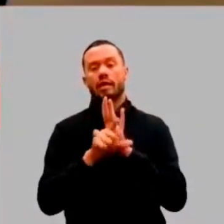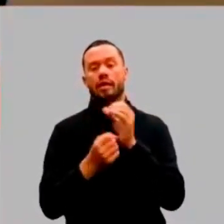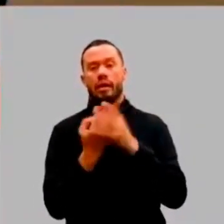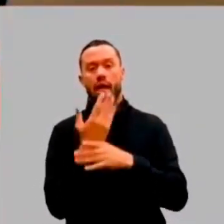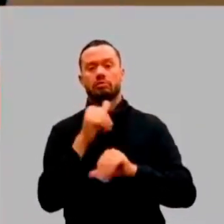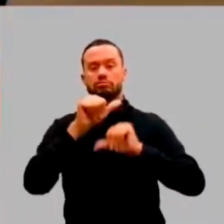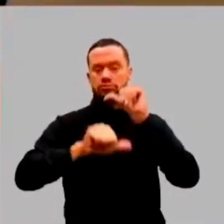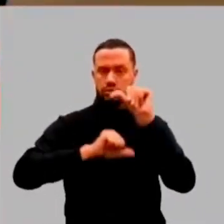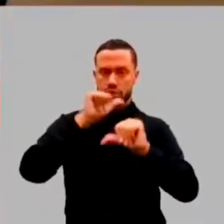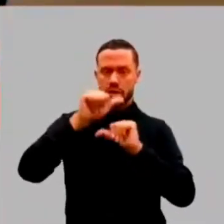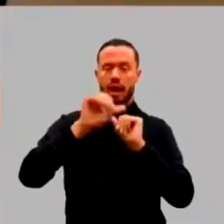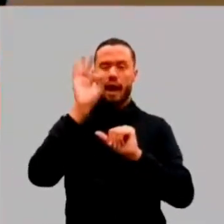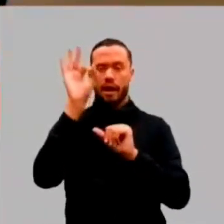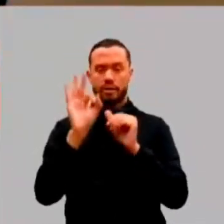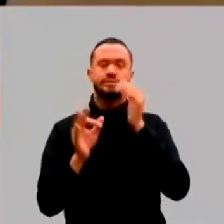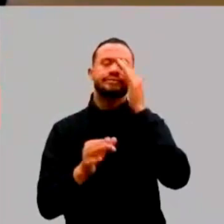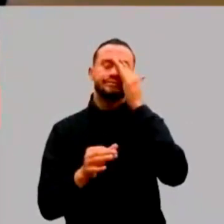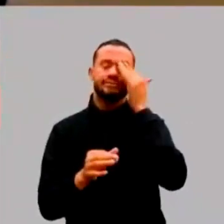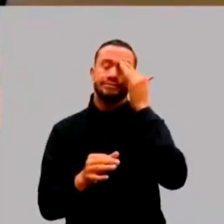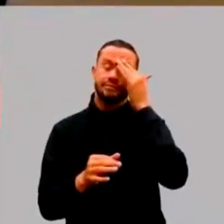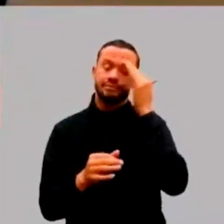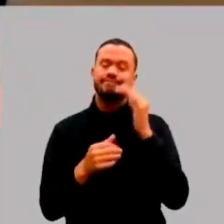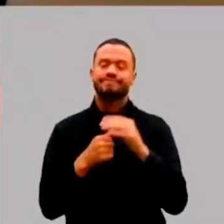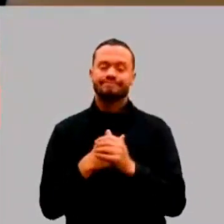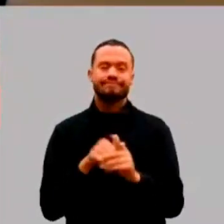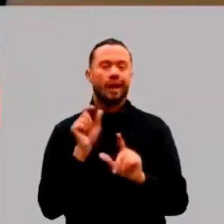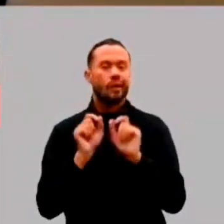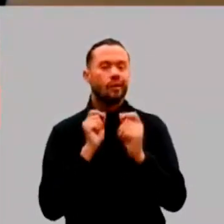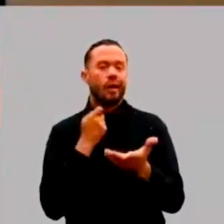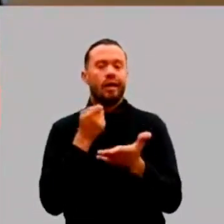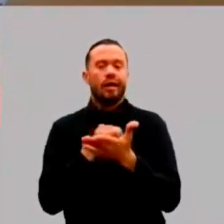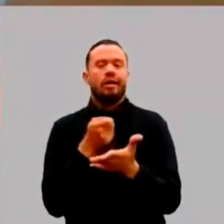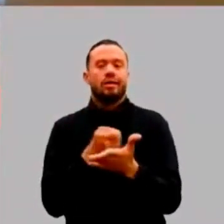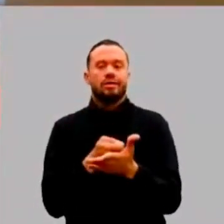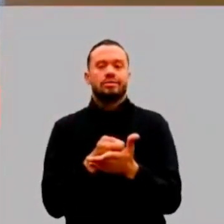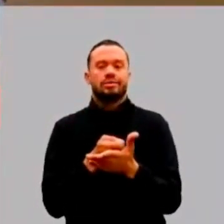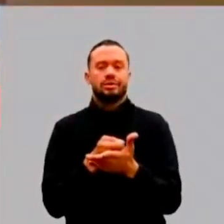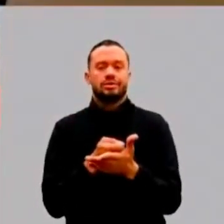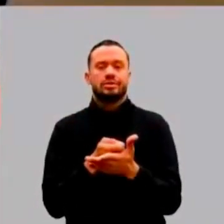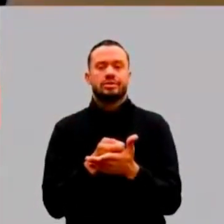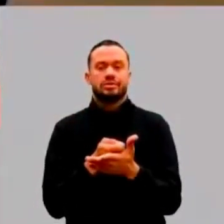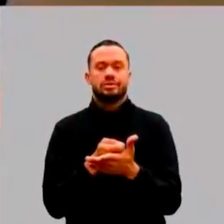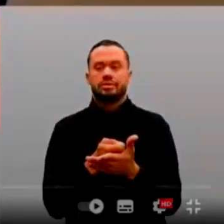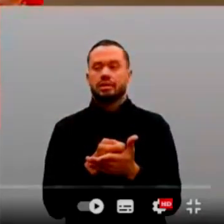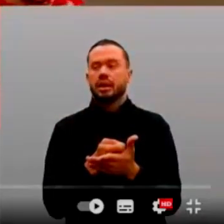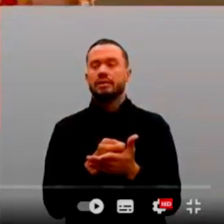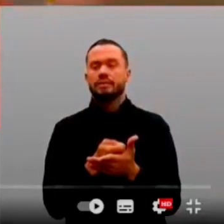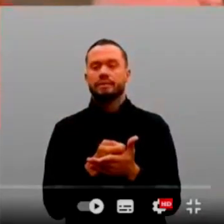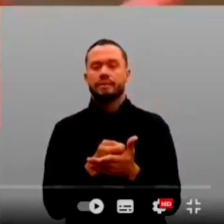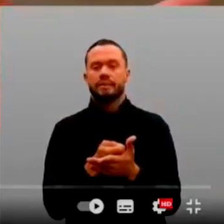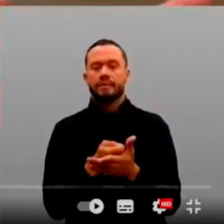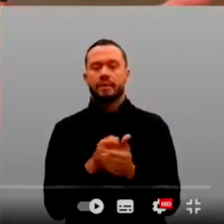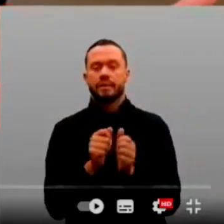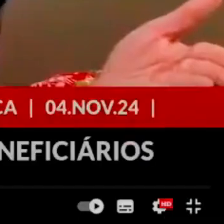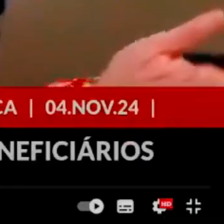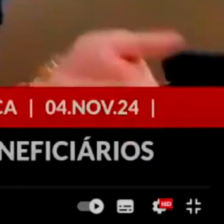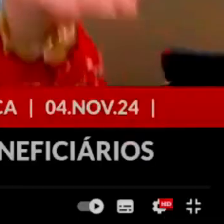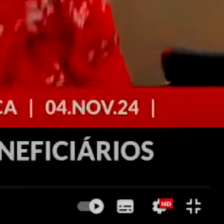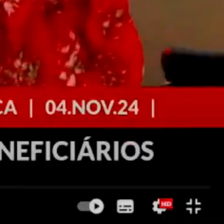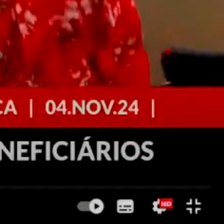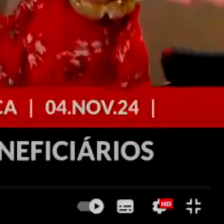alterando a alíquota E aí o que nos garantiria uma proteção maior que é um quórum qualificado de